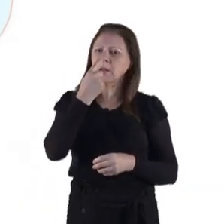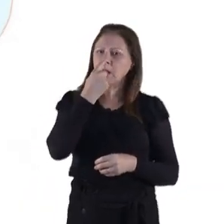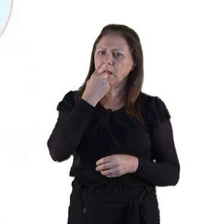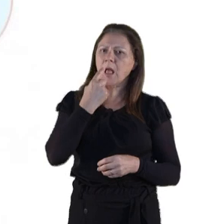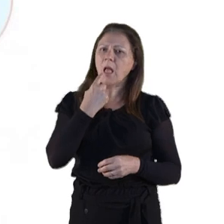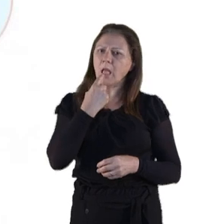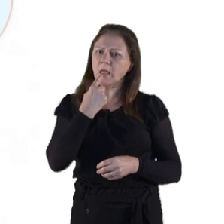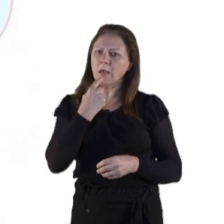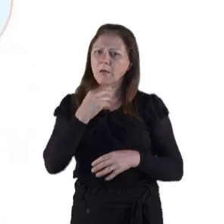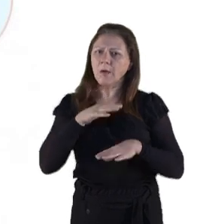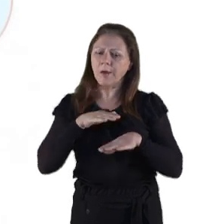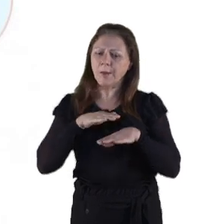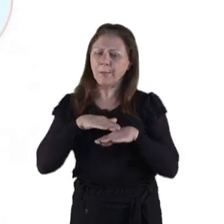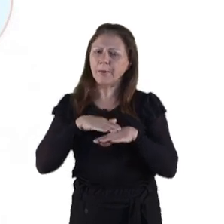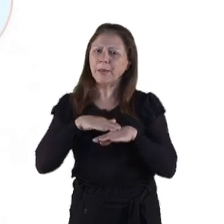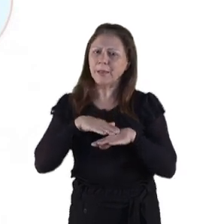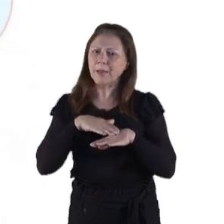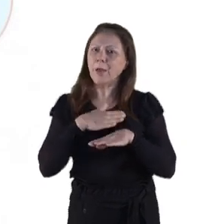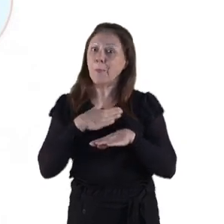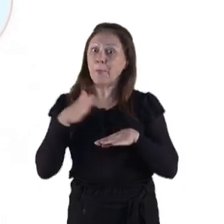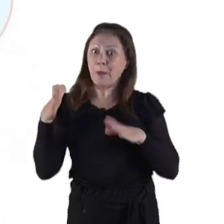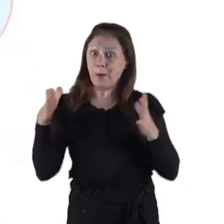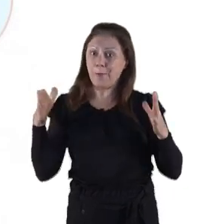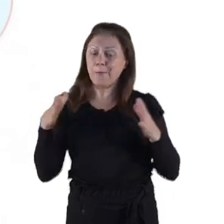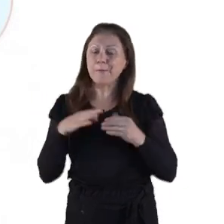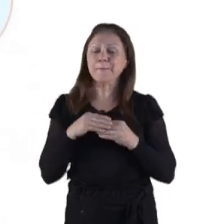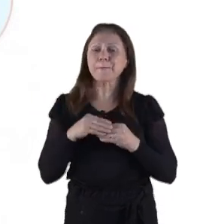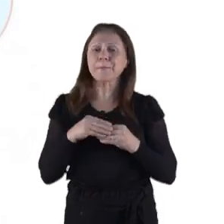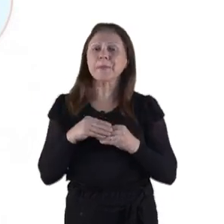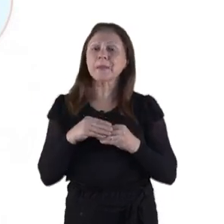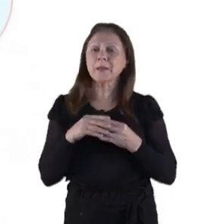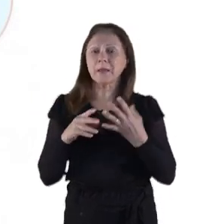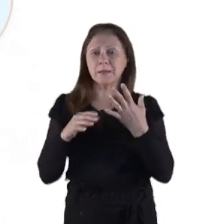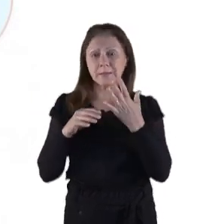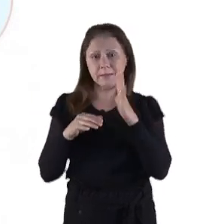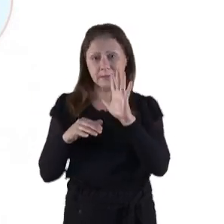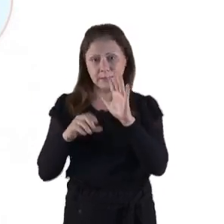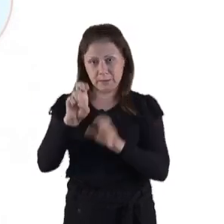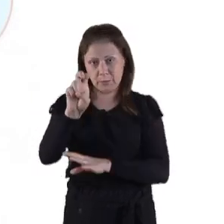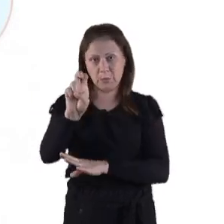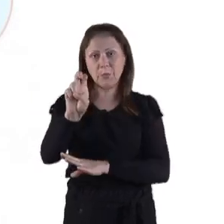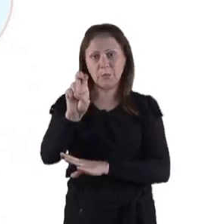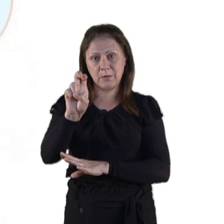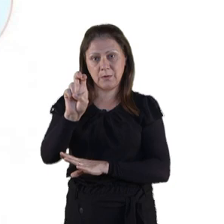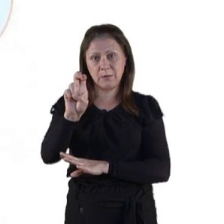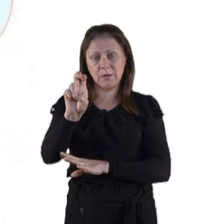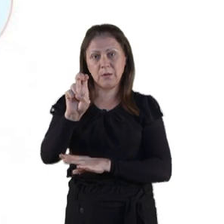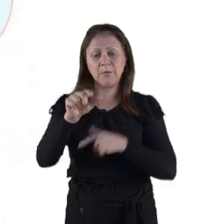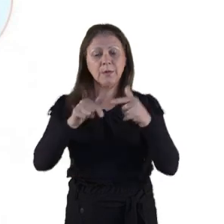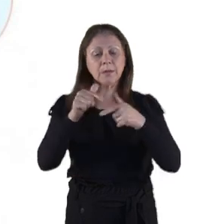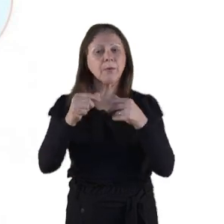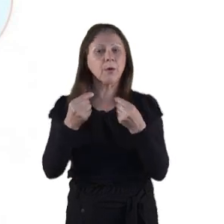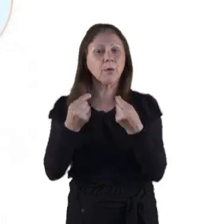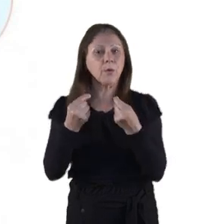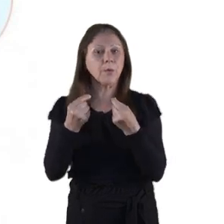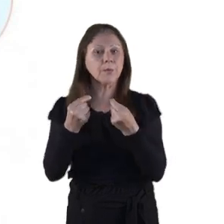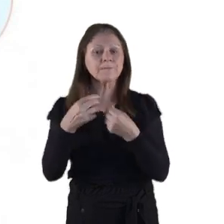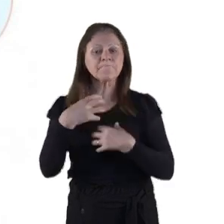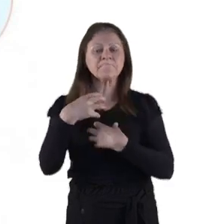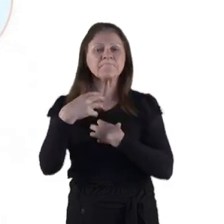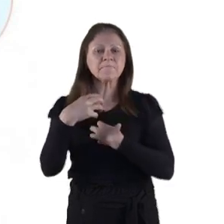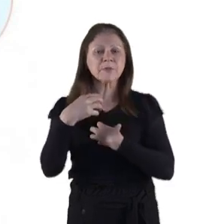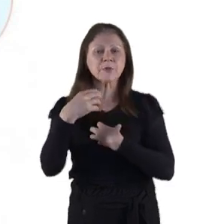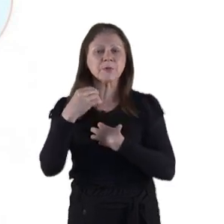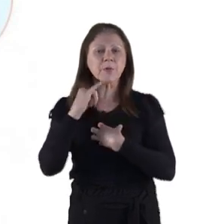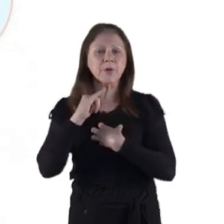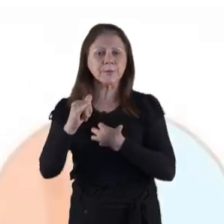a língua e a nossa pele, que é o maior órgão do nosso corpo. Esses órgãos, eles vão trabalhar de acordo com o sentido que cada um